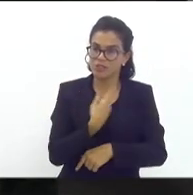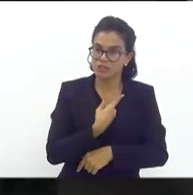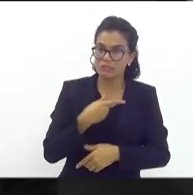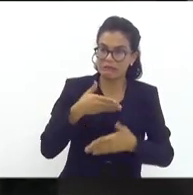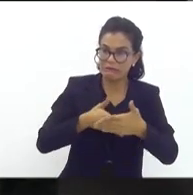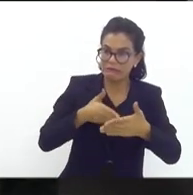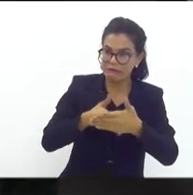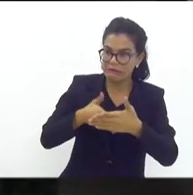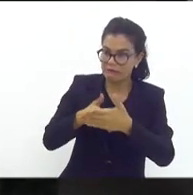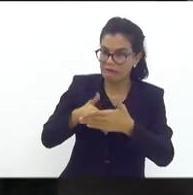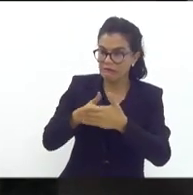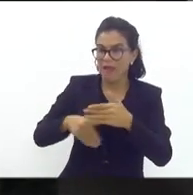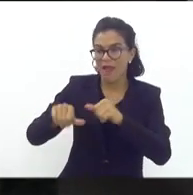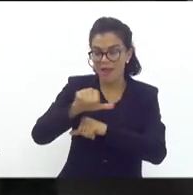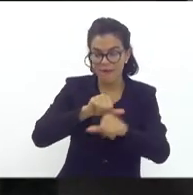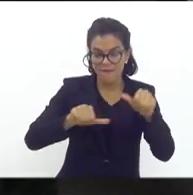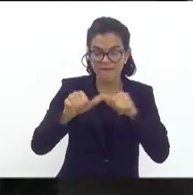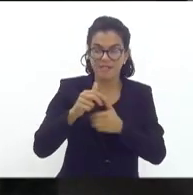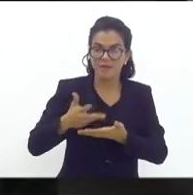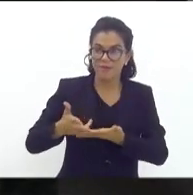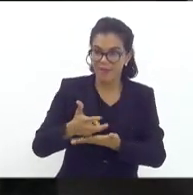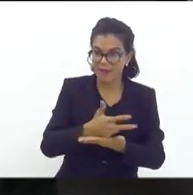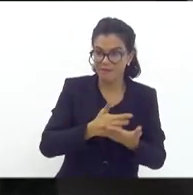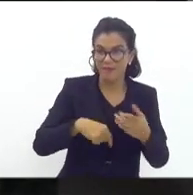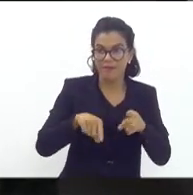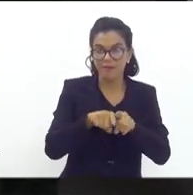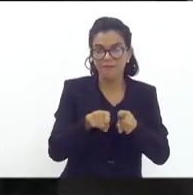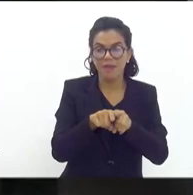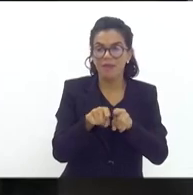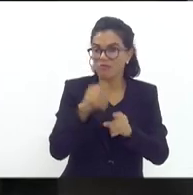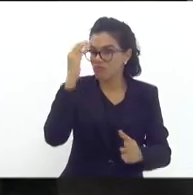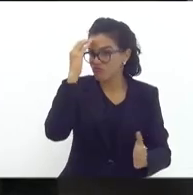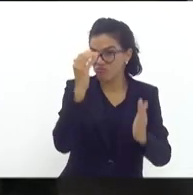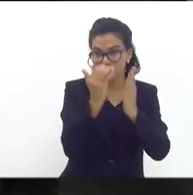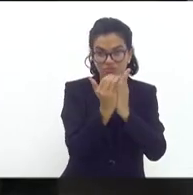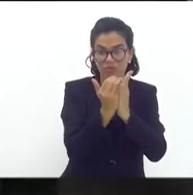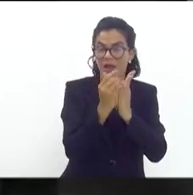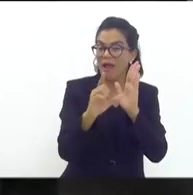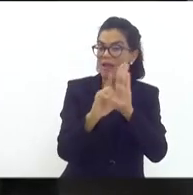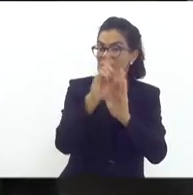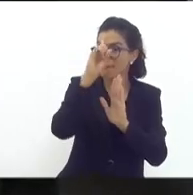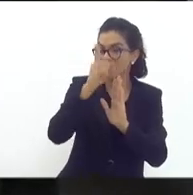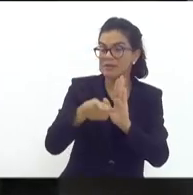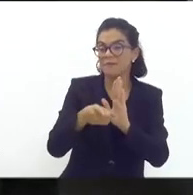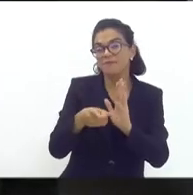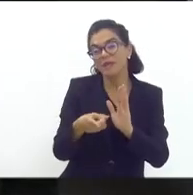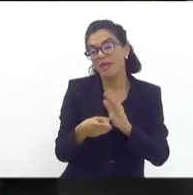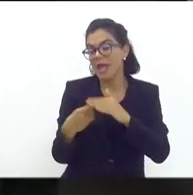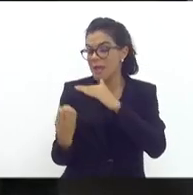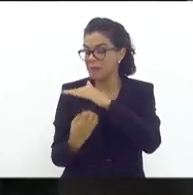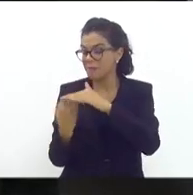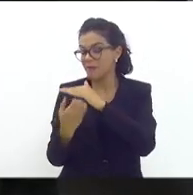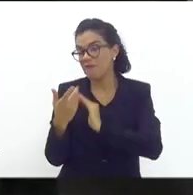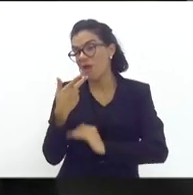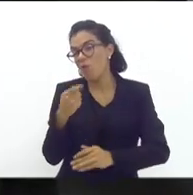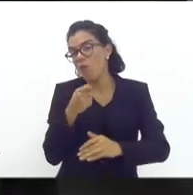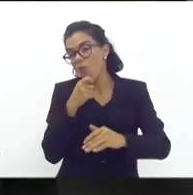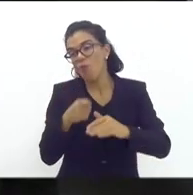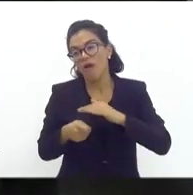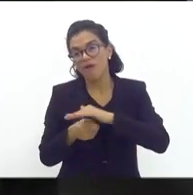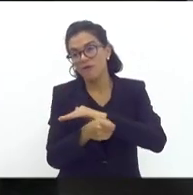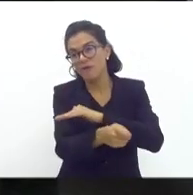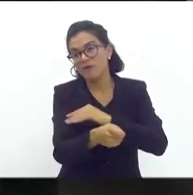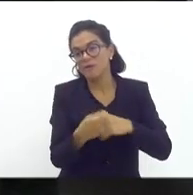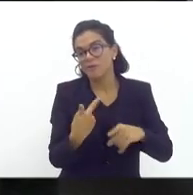a revisão tarifária não acontece no prazo previsto que a lei Manda aí a concessionária fala que não fez investimento que a revisão